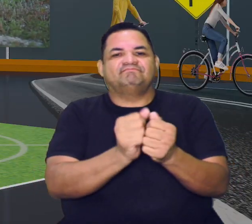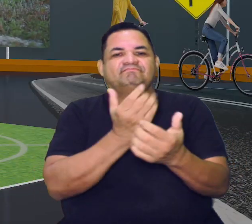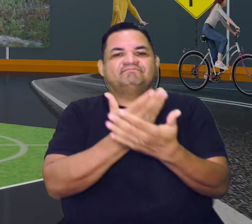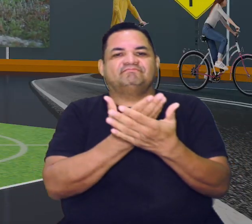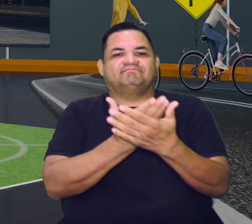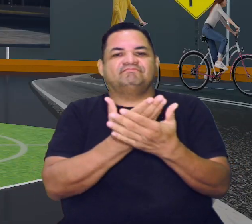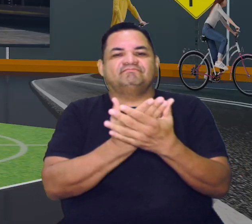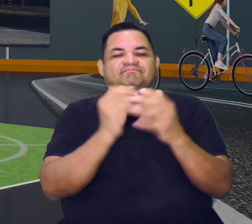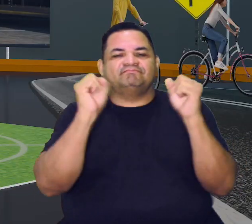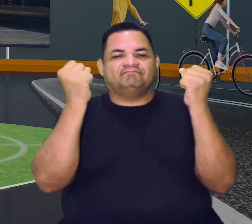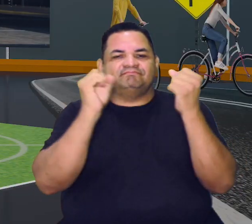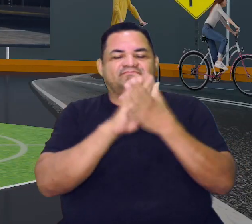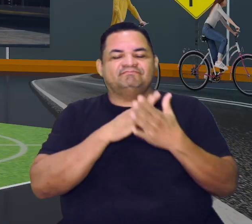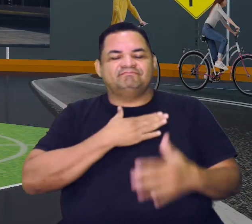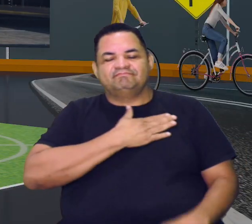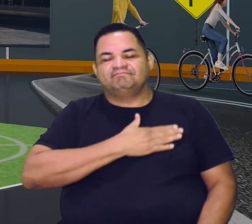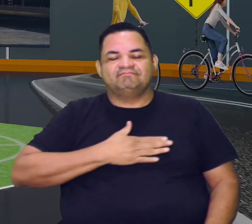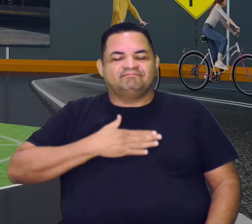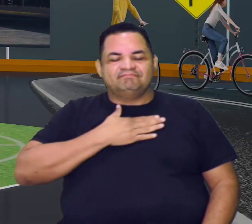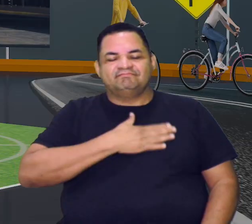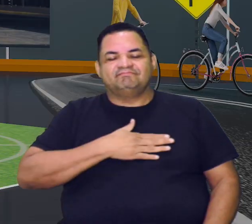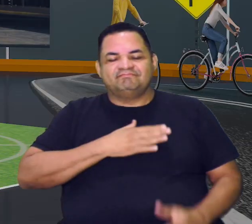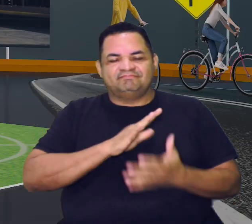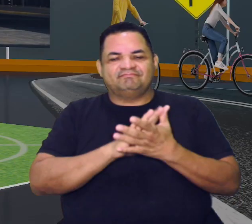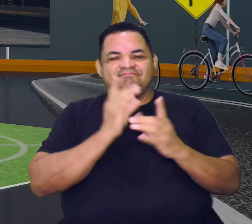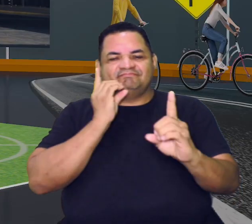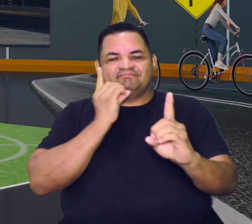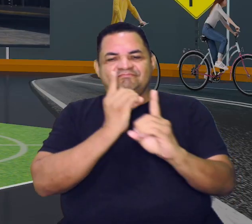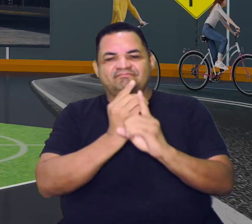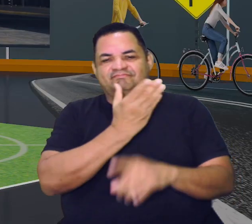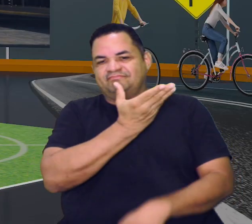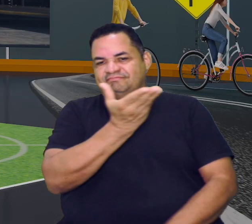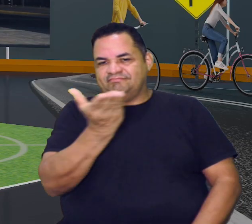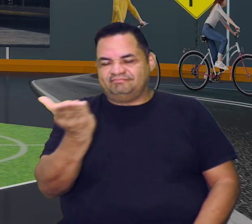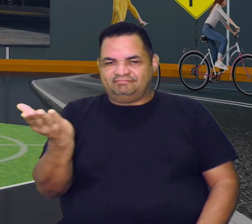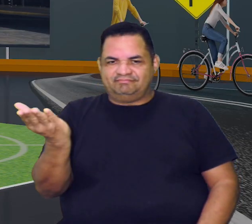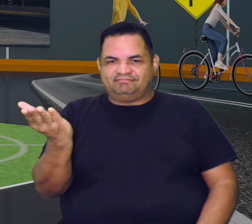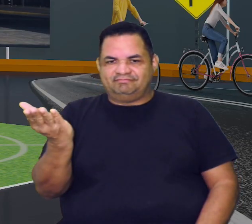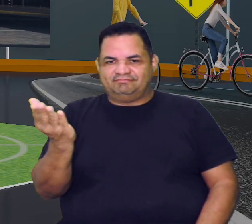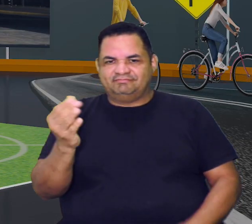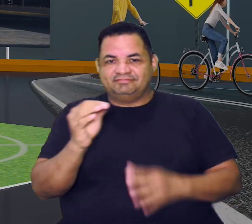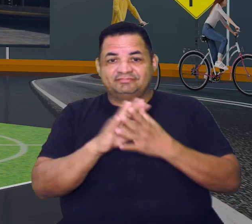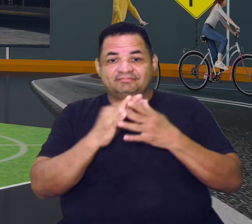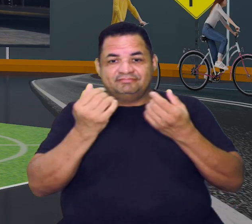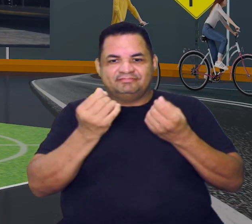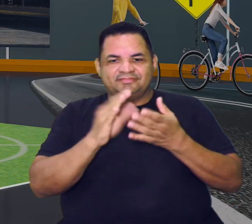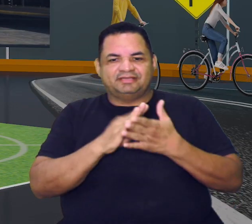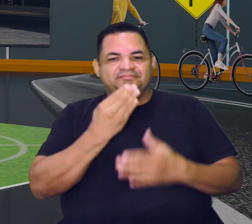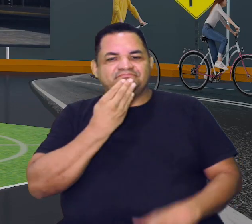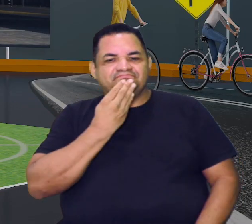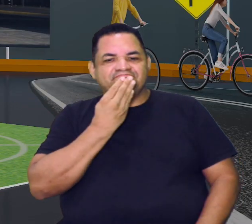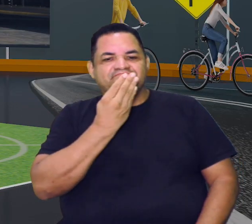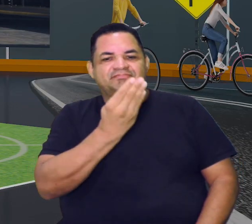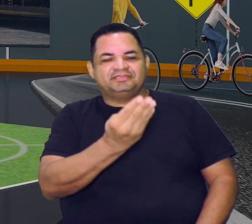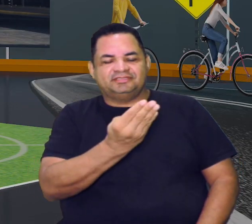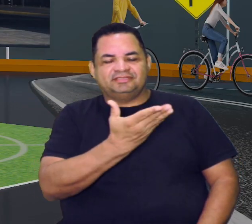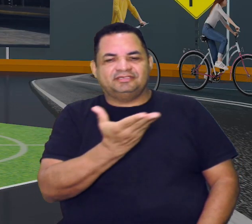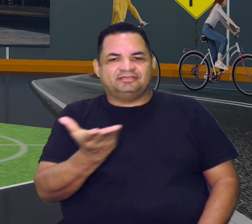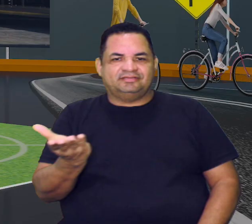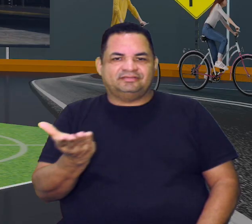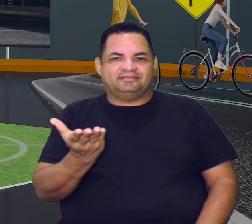Física. Satisfação em encontrar vocês aqui, viu? E já fica aí um alerta, um pedido, uma